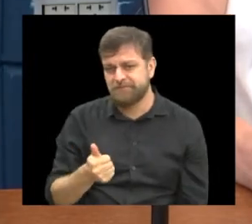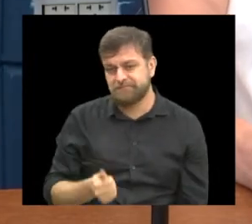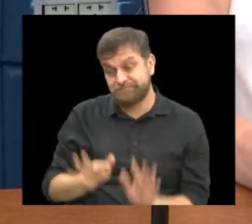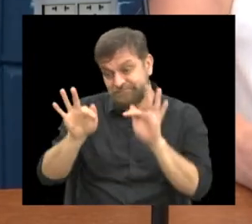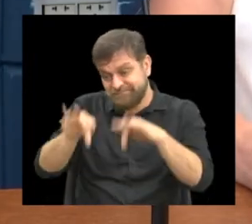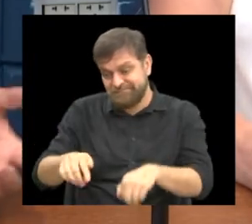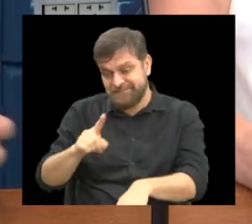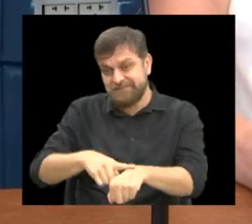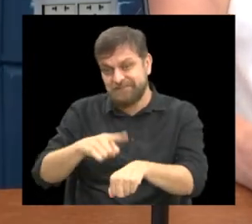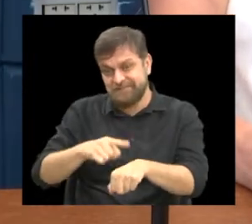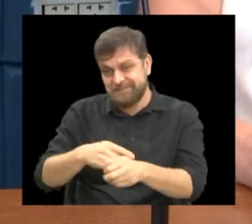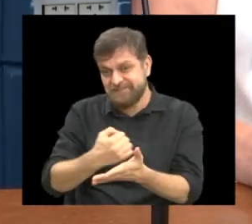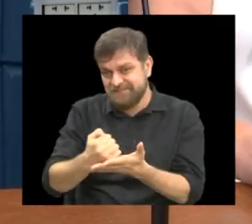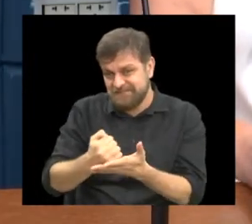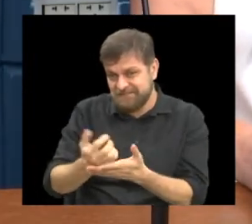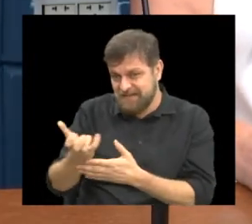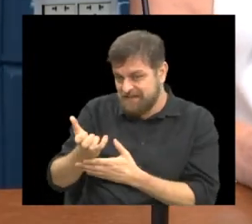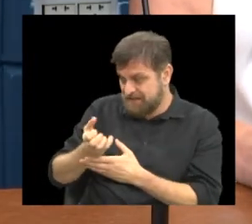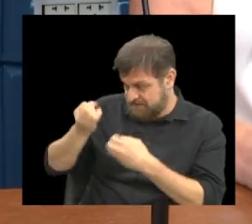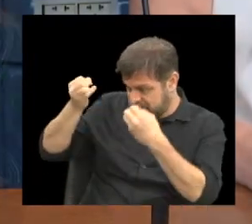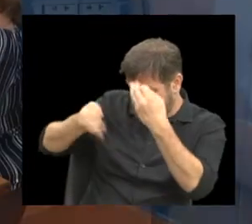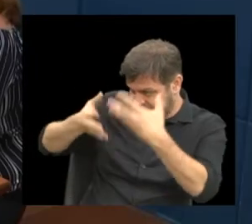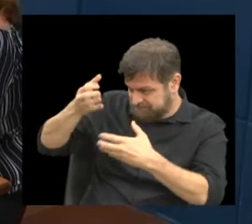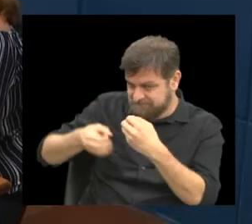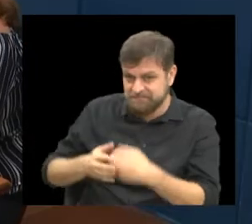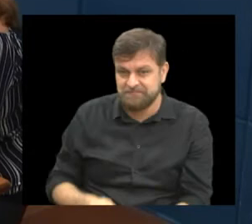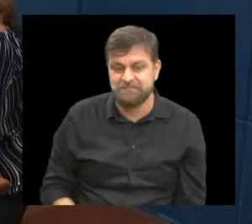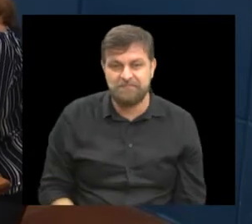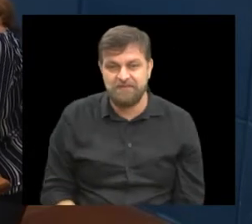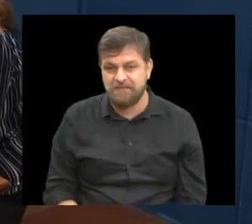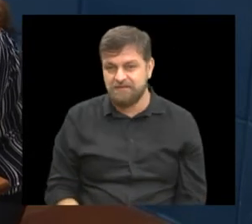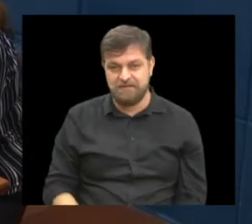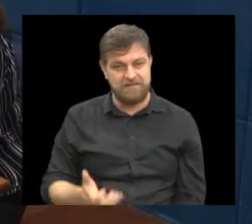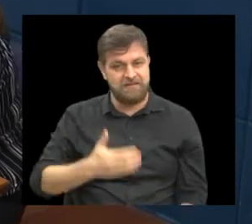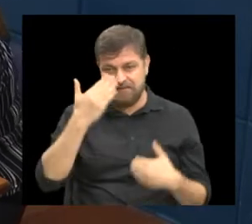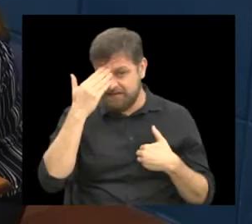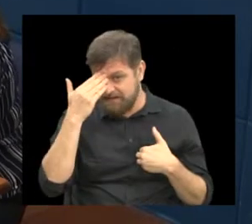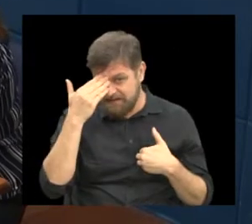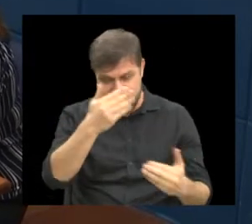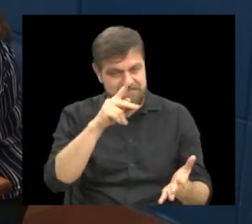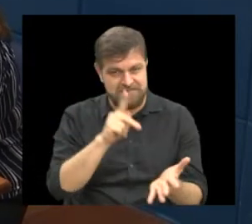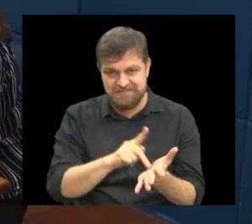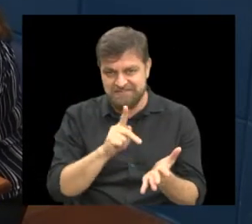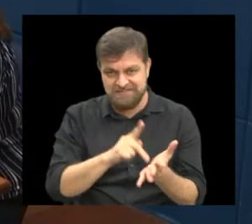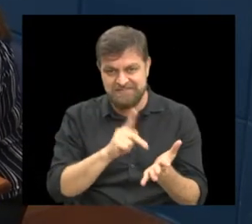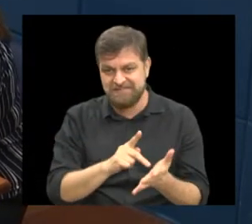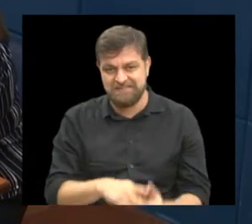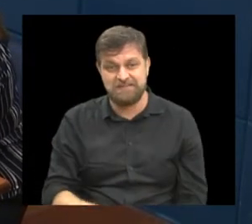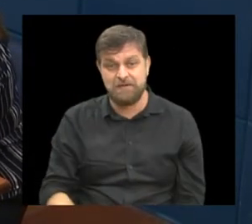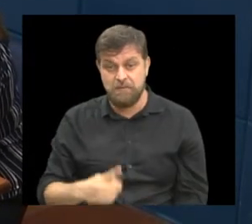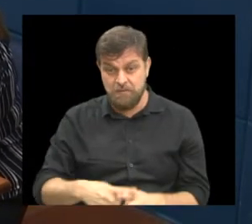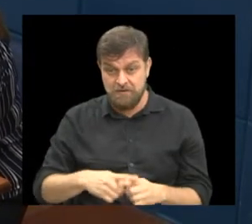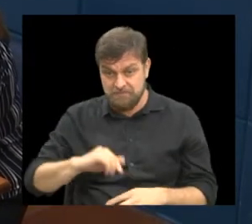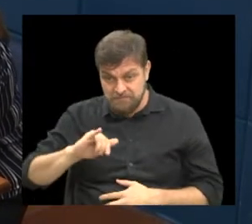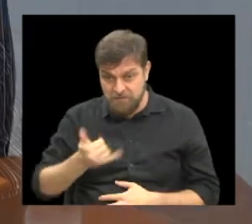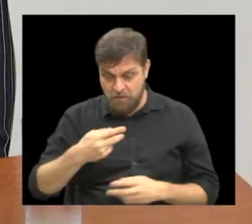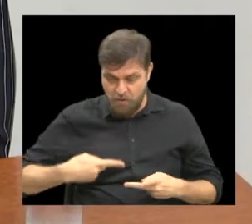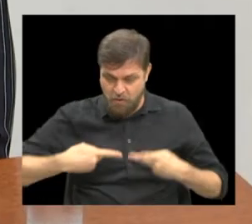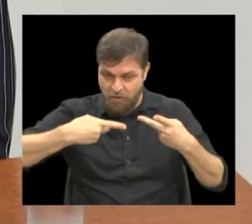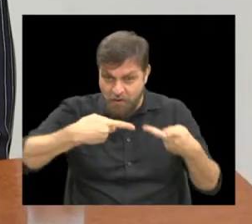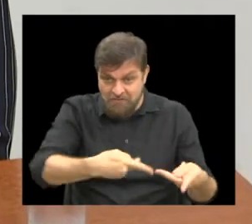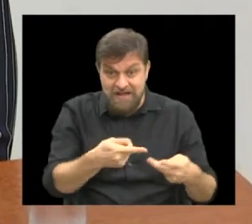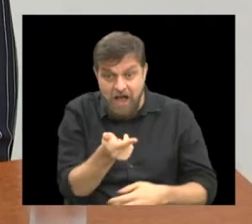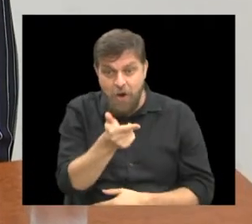encerrar devido ao horário. Vocês querem falar mais? Não, gostaria só de agradecer mesmo e muito obrigado pelo convite mais